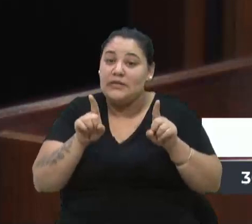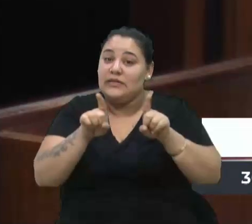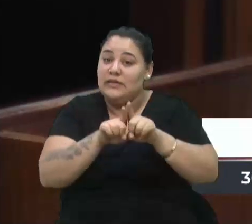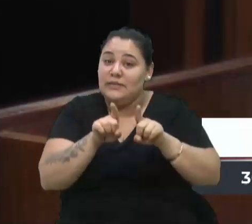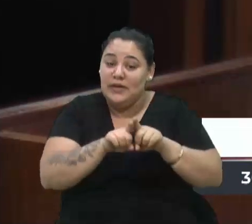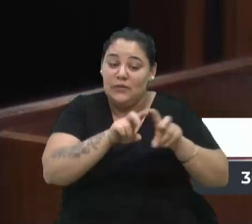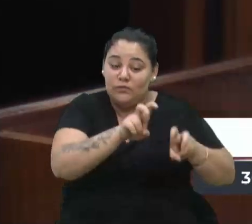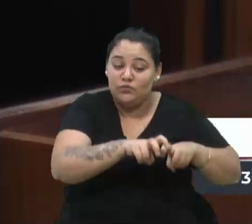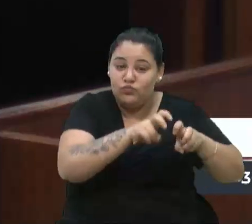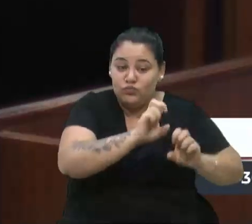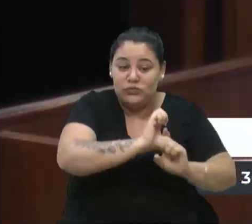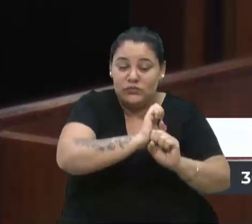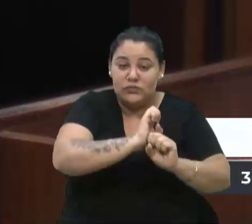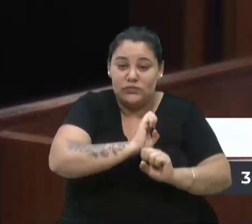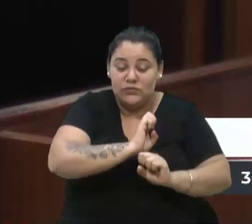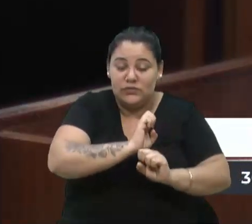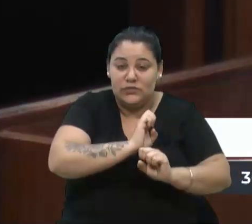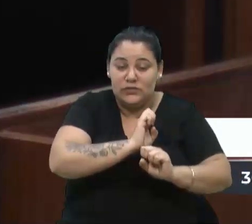de modo geral.